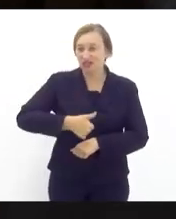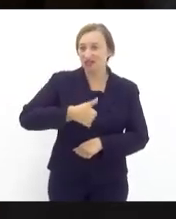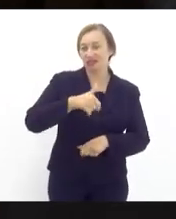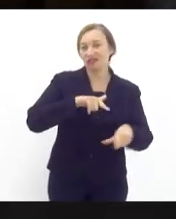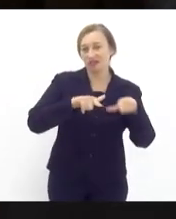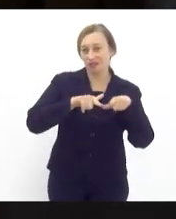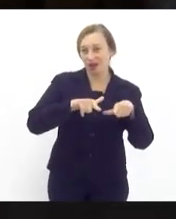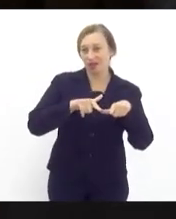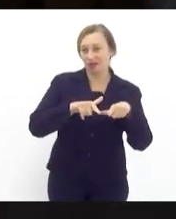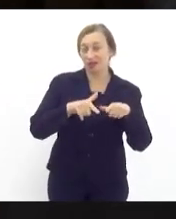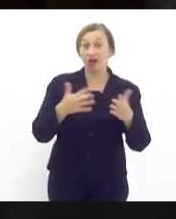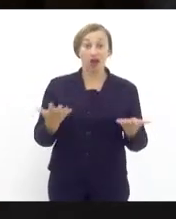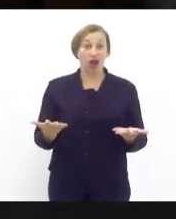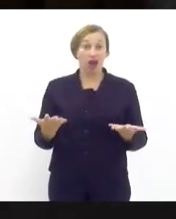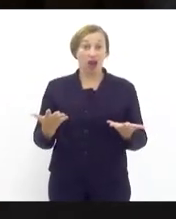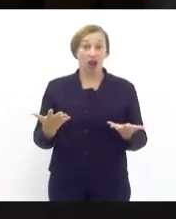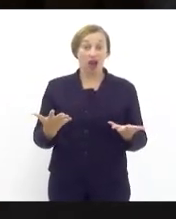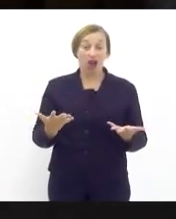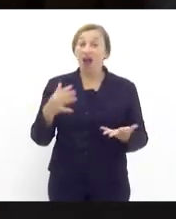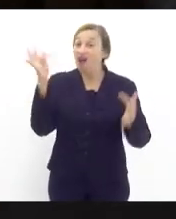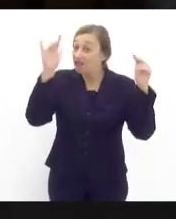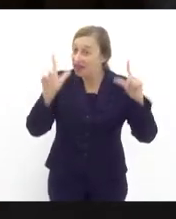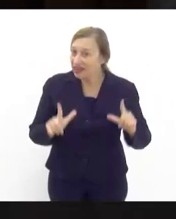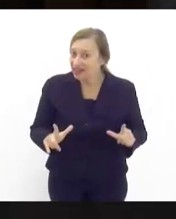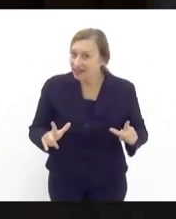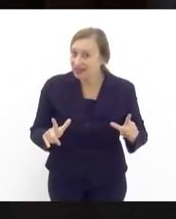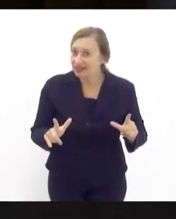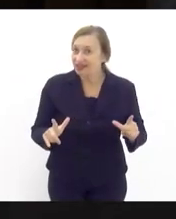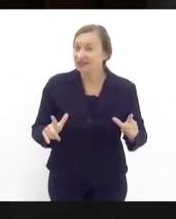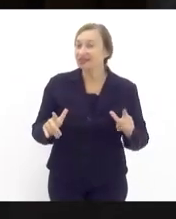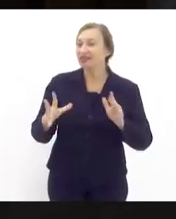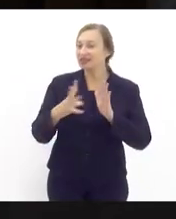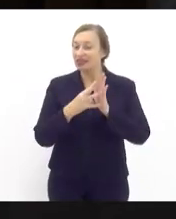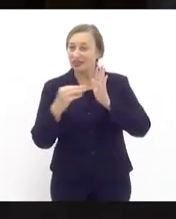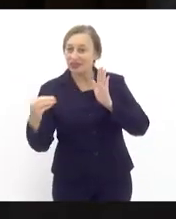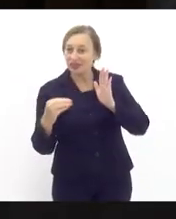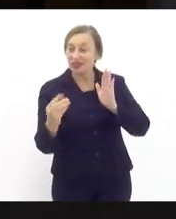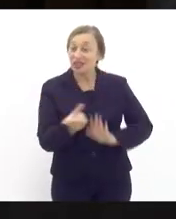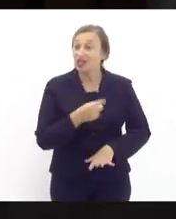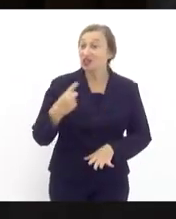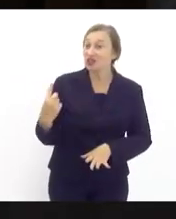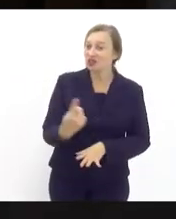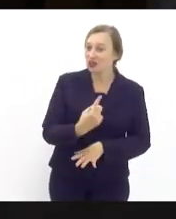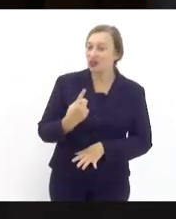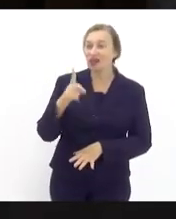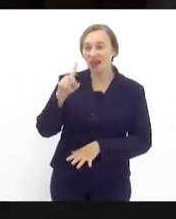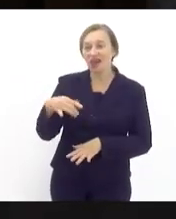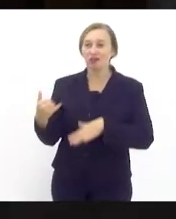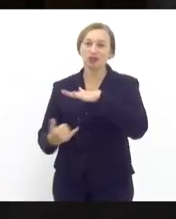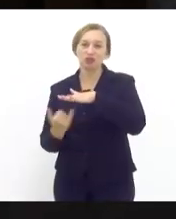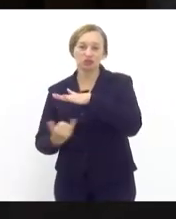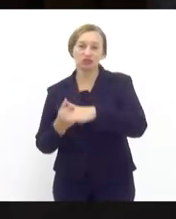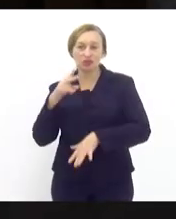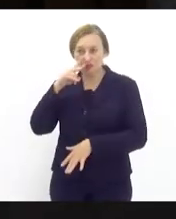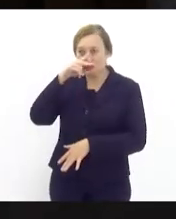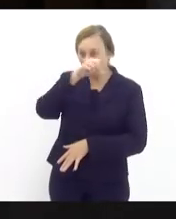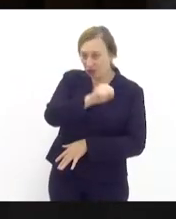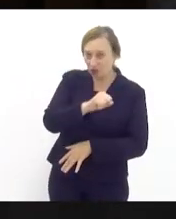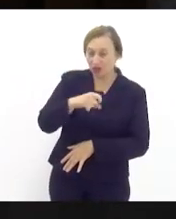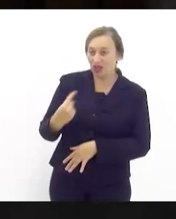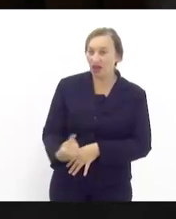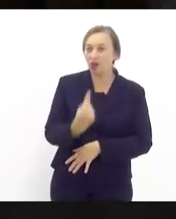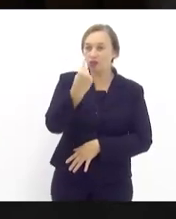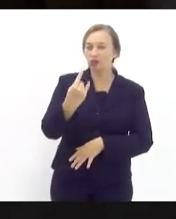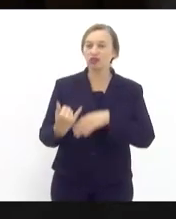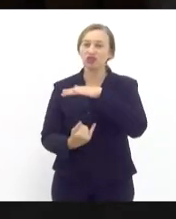e isso nos deixa muito feliz e isso nos dá exemplo que a gente é uma instituição forte é a